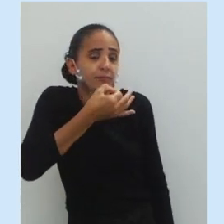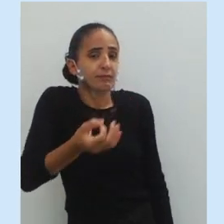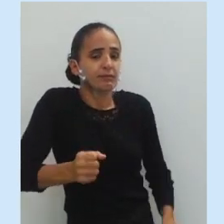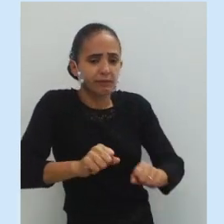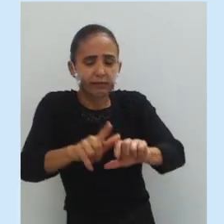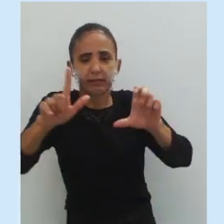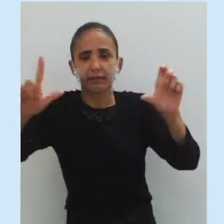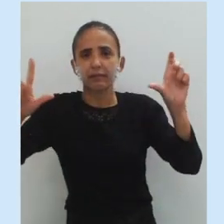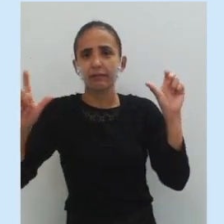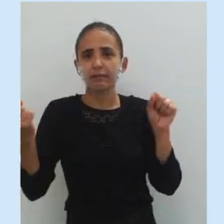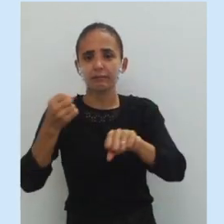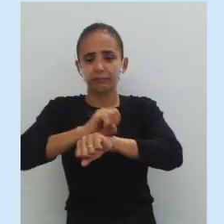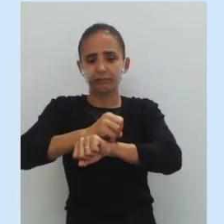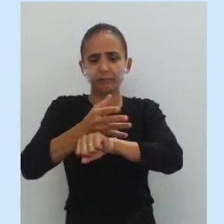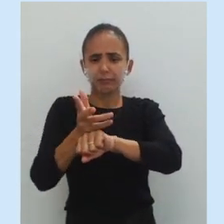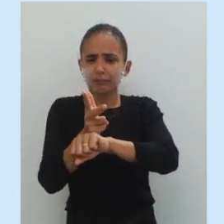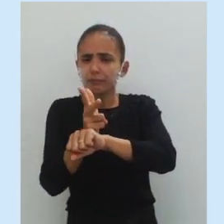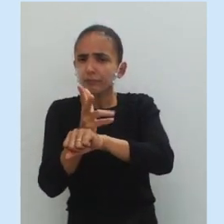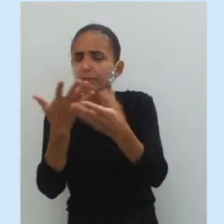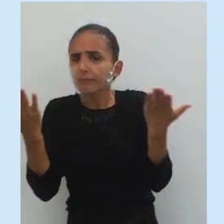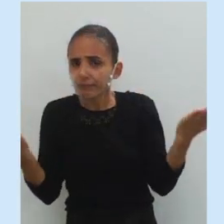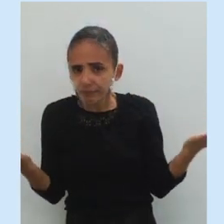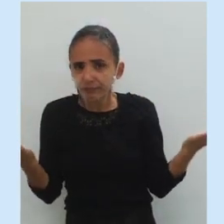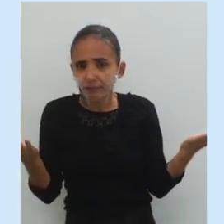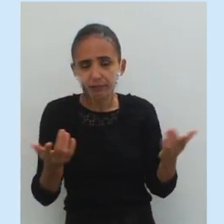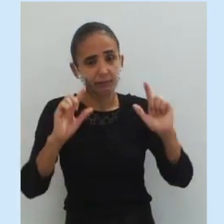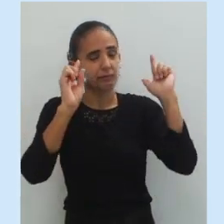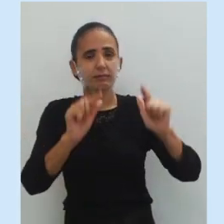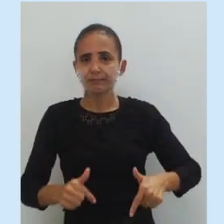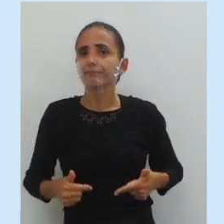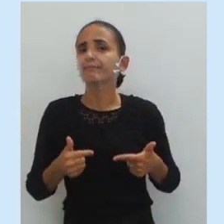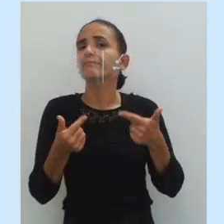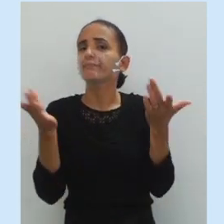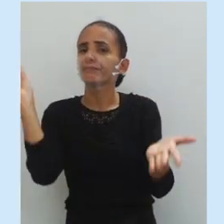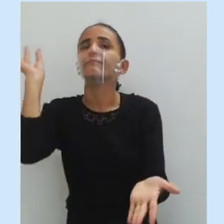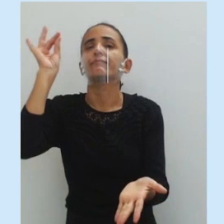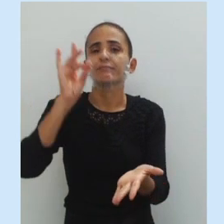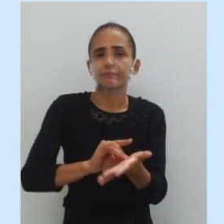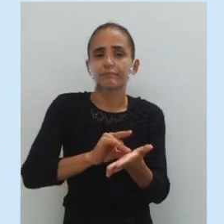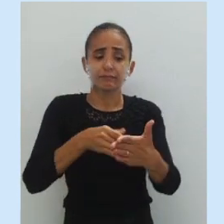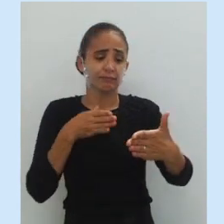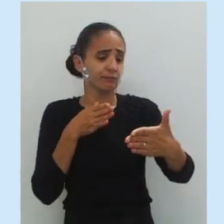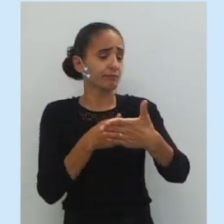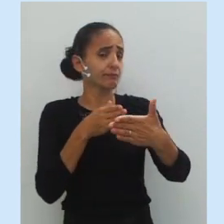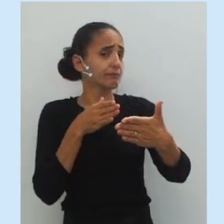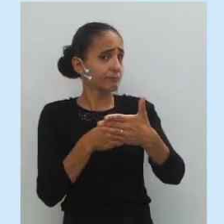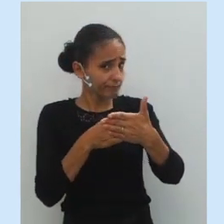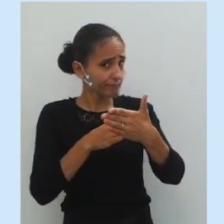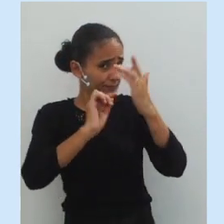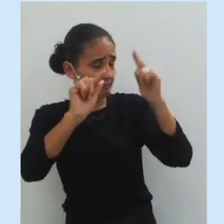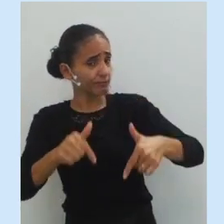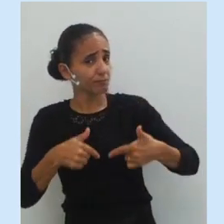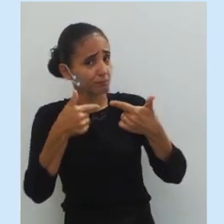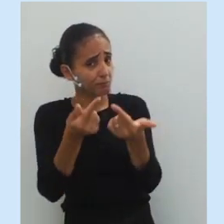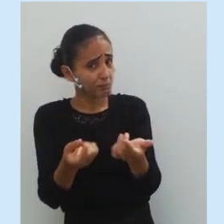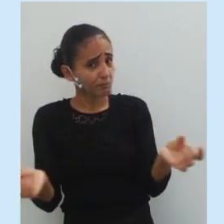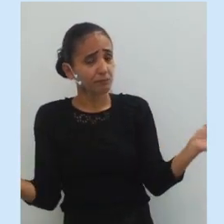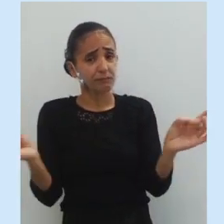sua câmera. Então, esse desafio das barreiras da inovação, né?